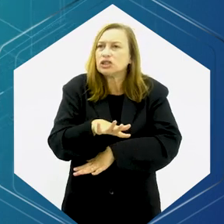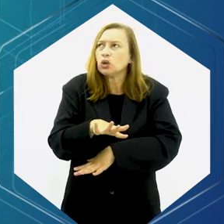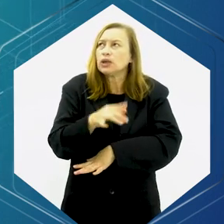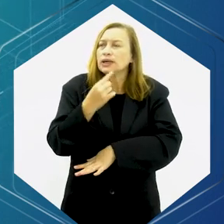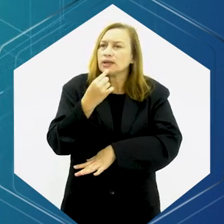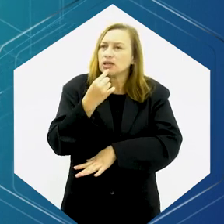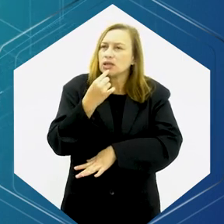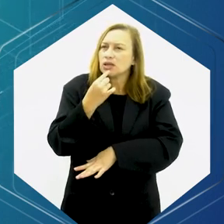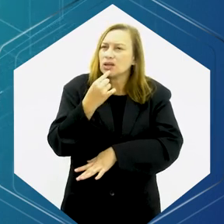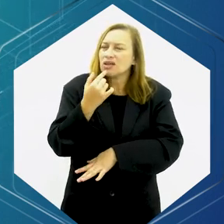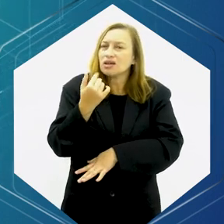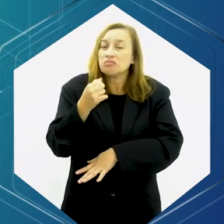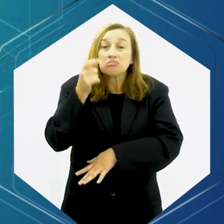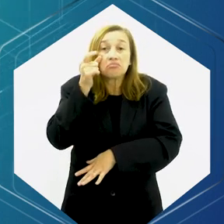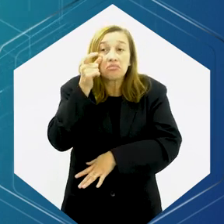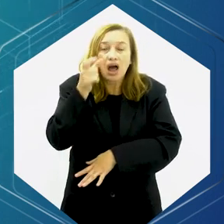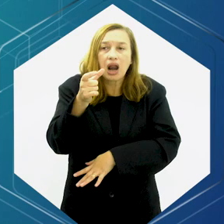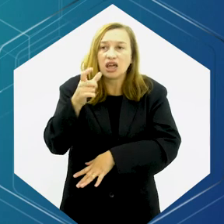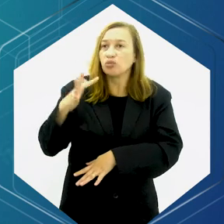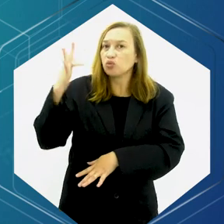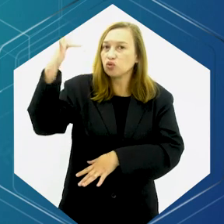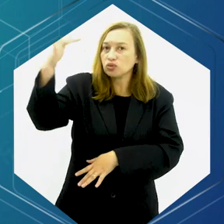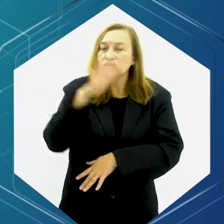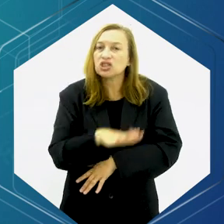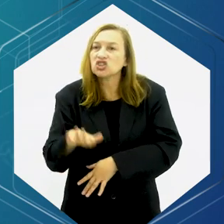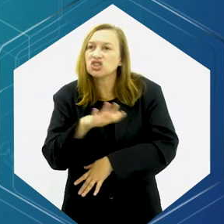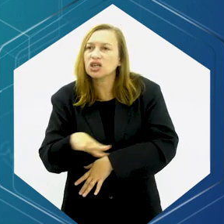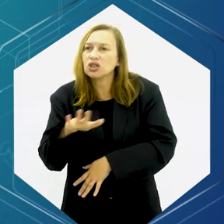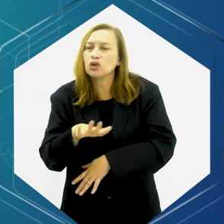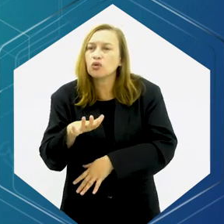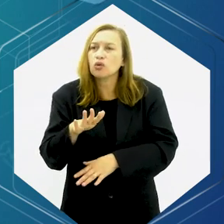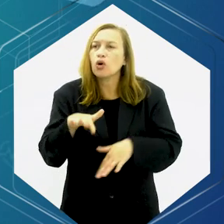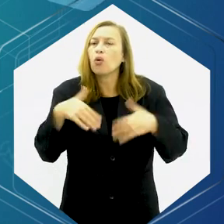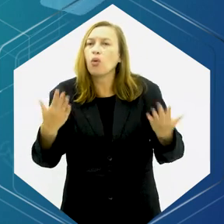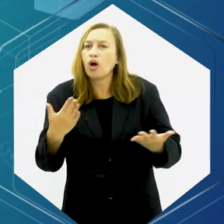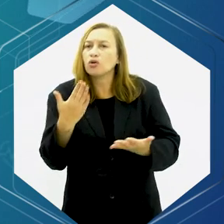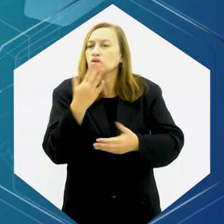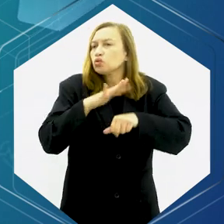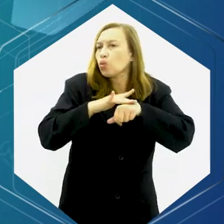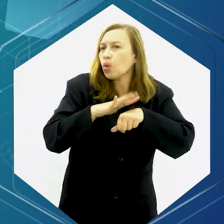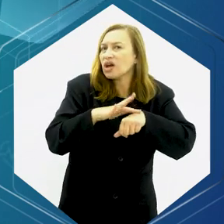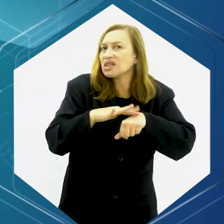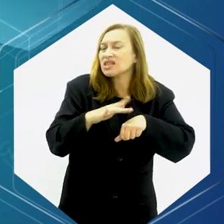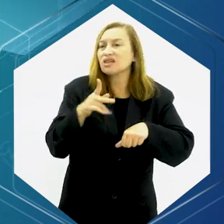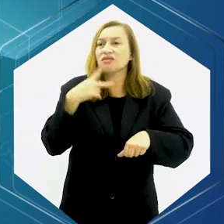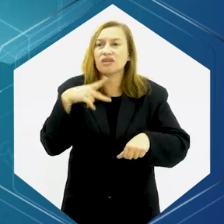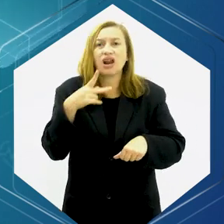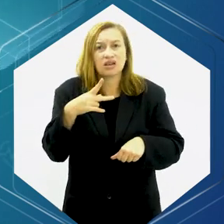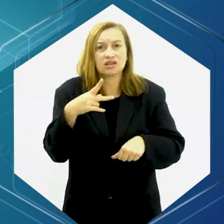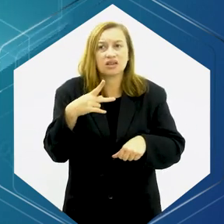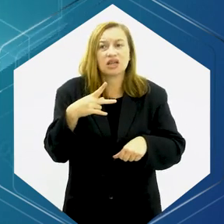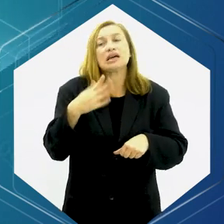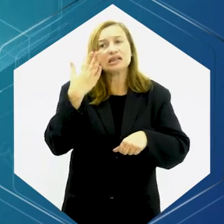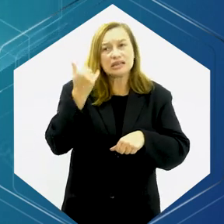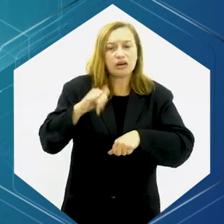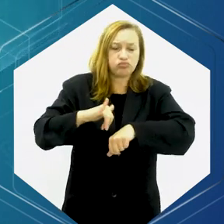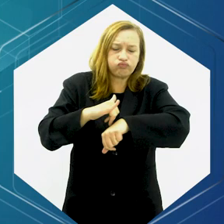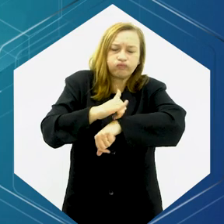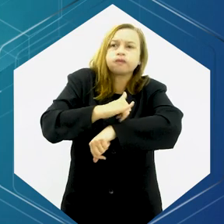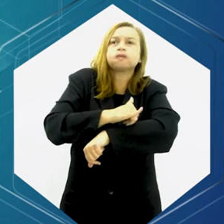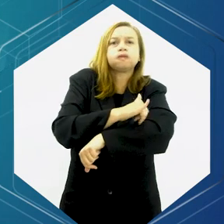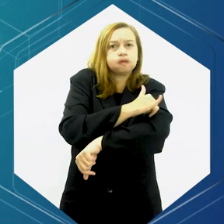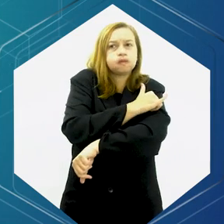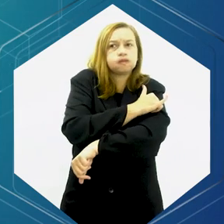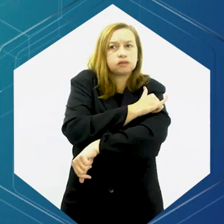precisa ser eh servir de Alerta aí pro Futuro dessas crianças né Que tipo de doenças a gente tá falando a gente sabe que a